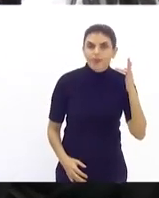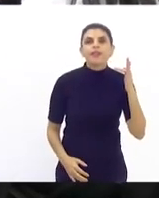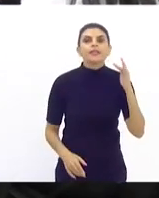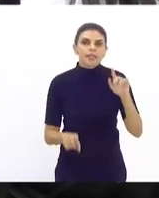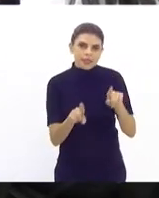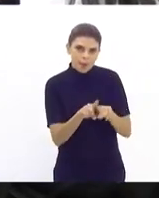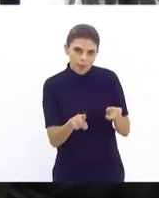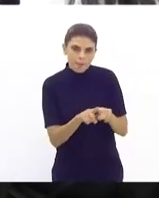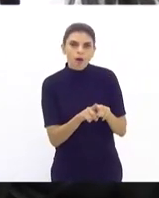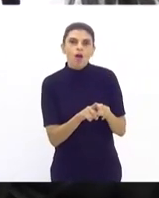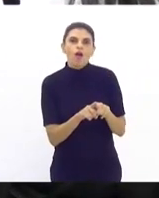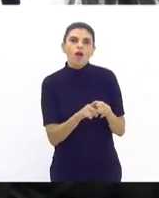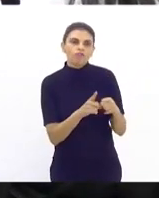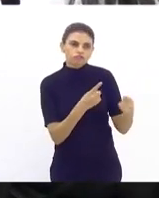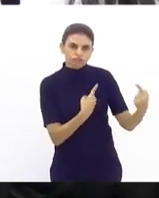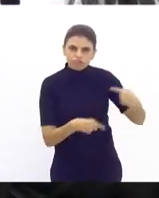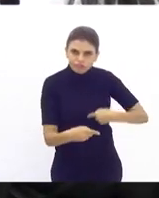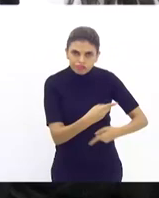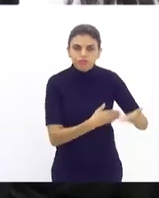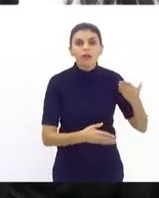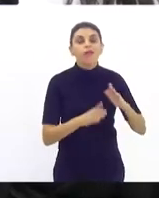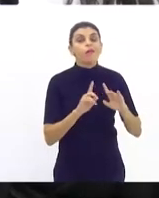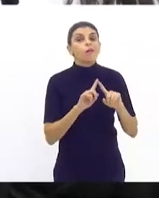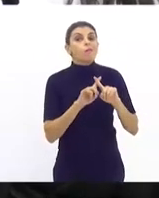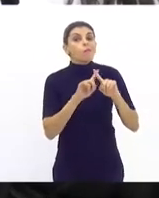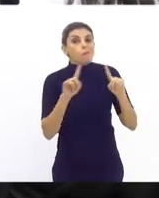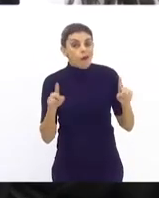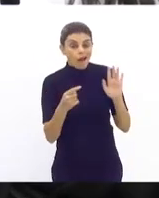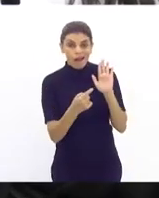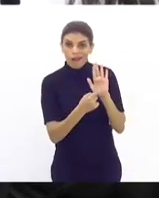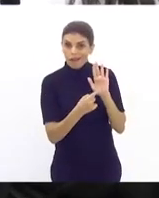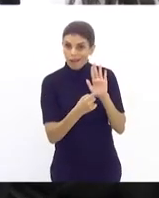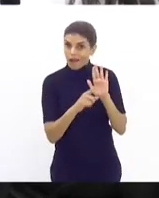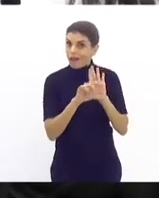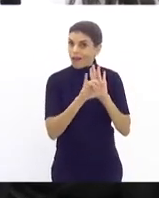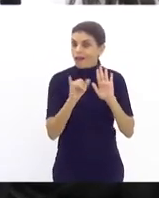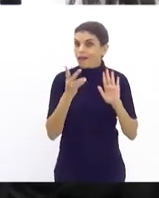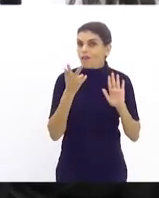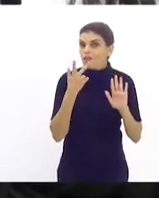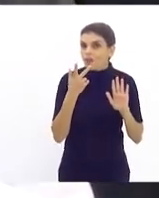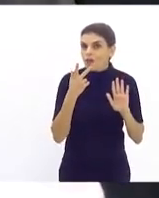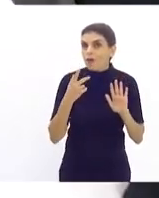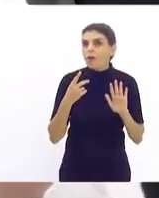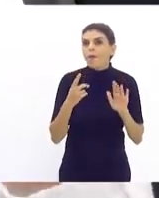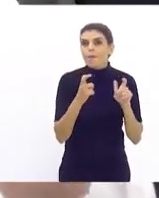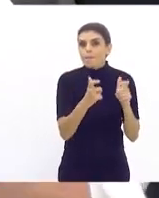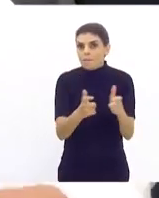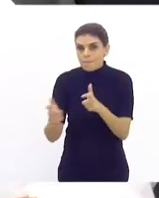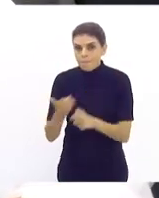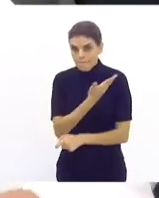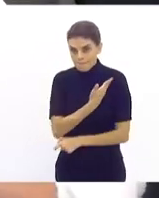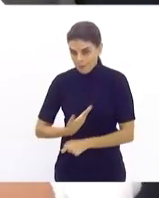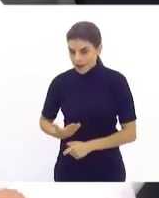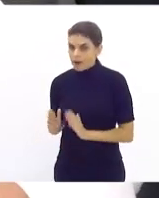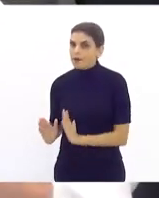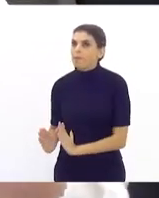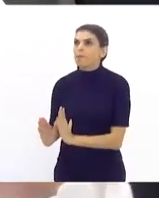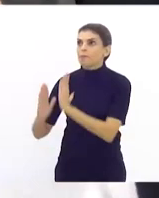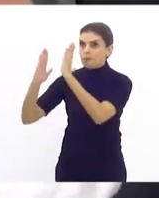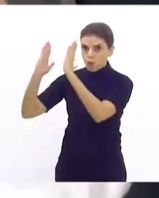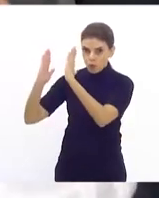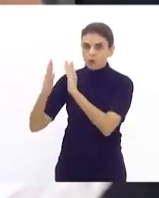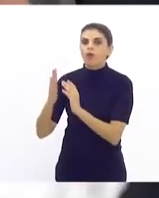cuja intenção é meritória, porém, aqui fala-se em prédios públicos, como na lei de